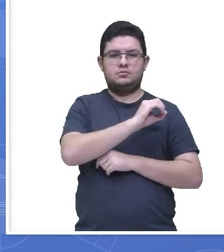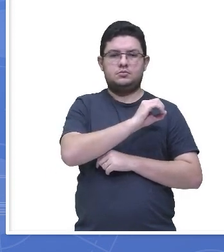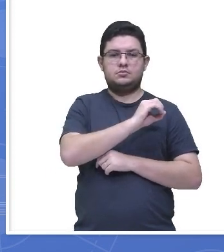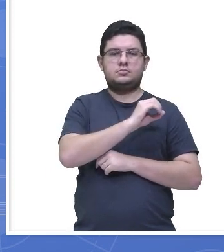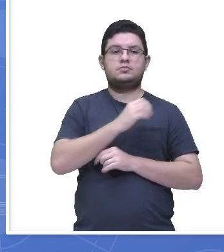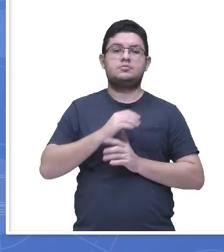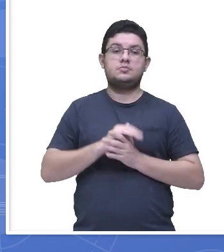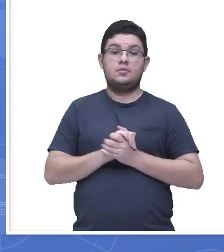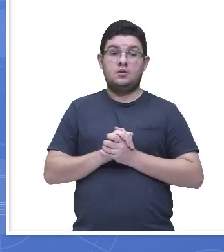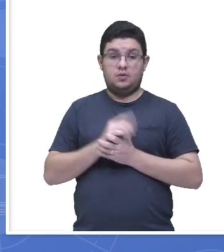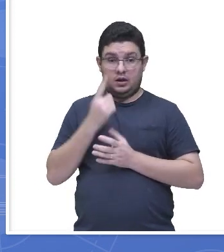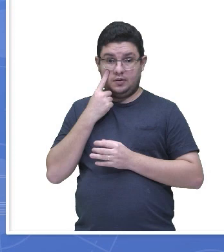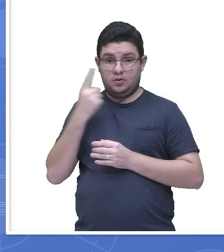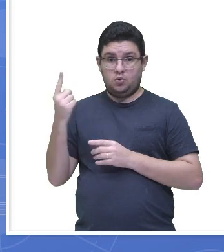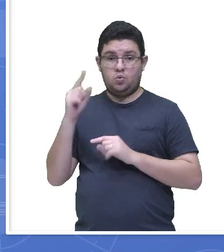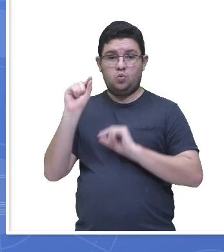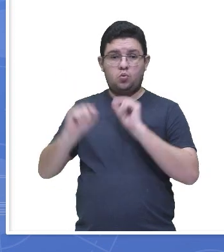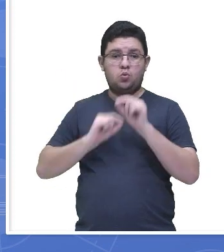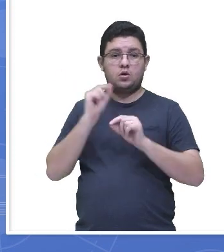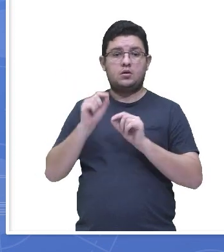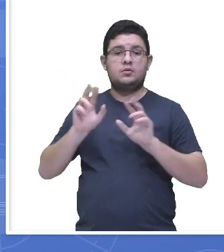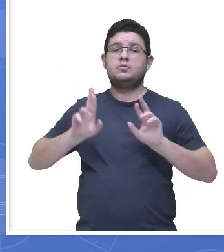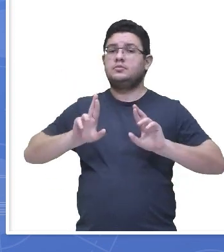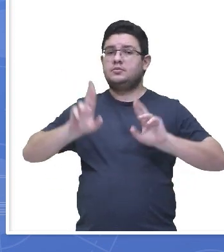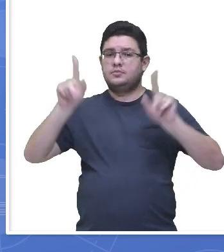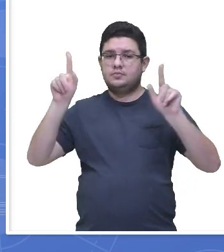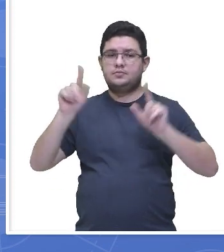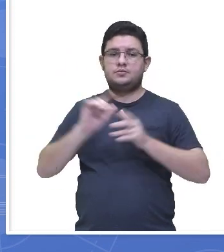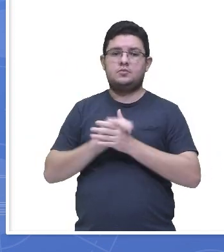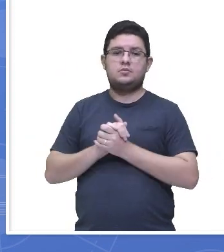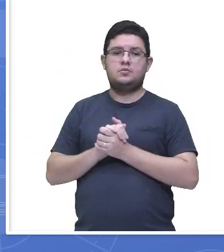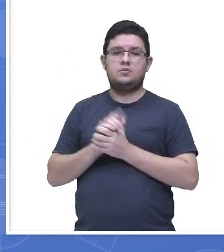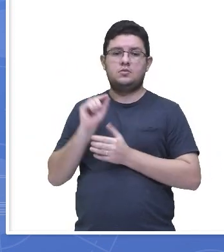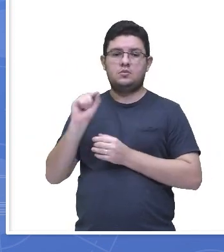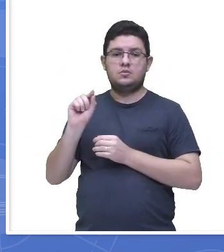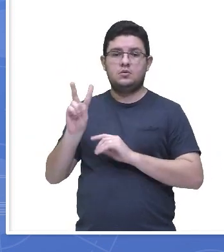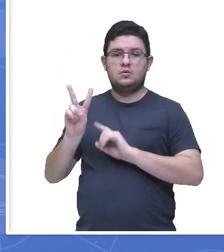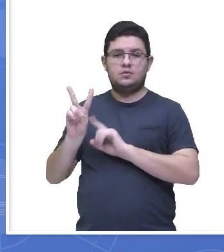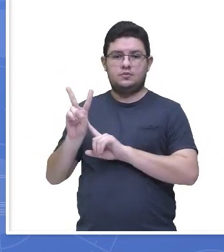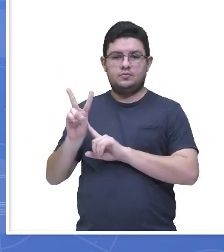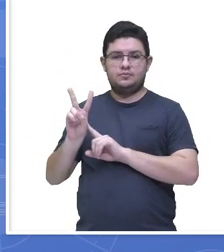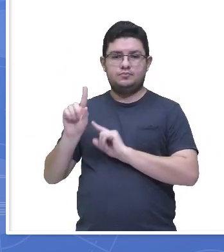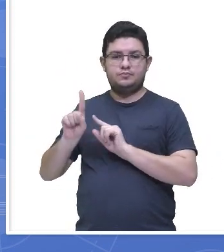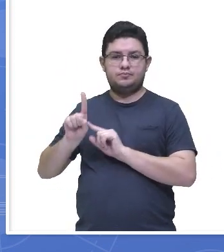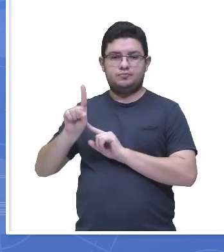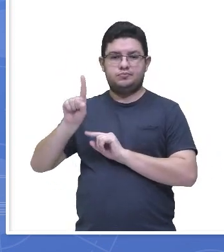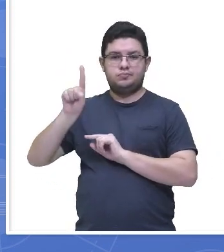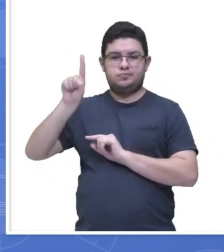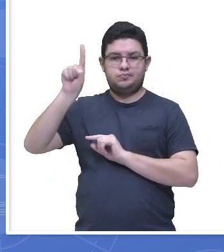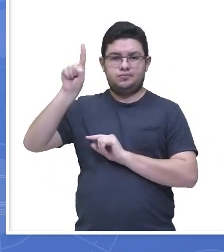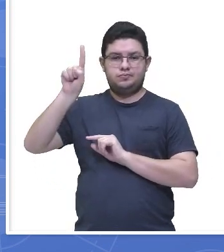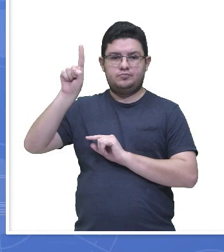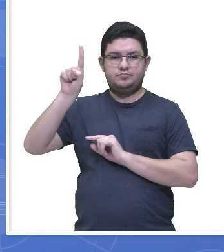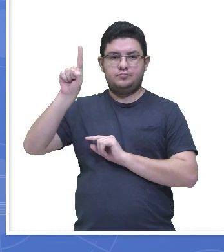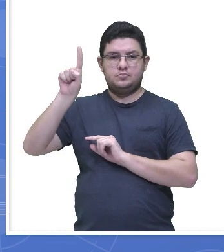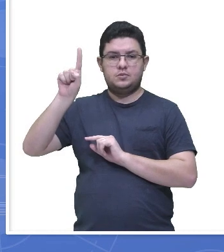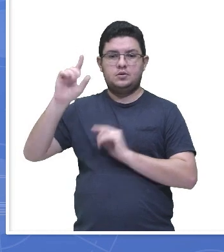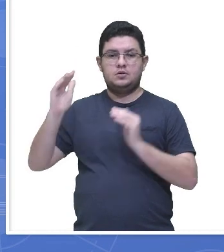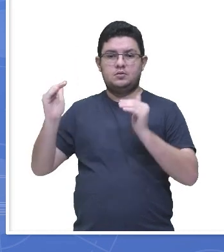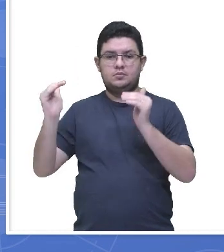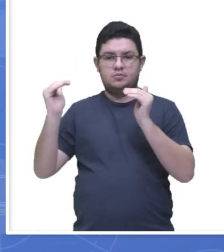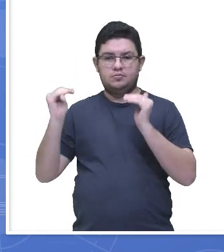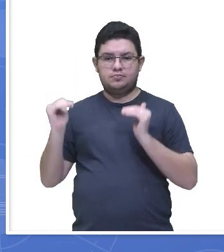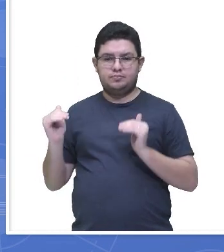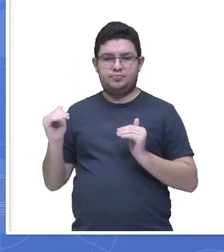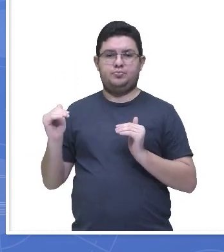o gráfico da velocidade está abaixo do eixo dos tempos, significando então que eu tenho uma velocidade